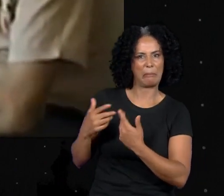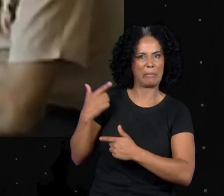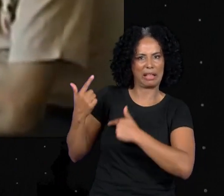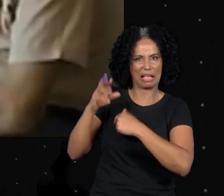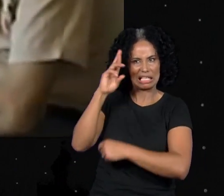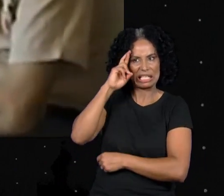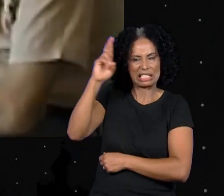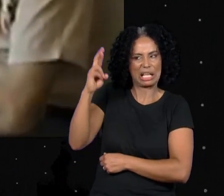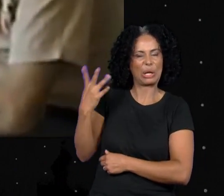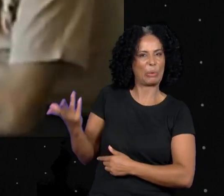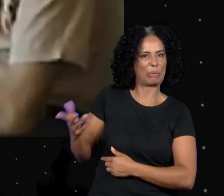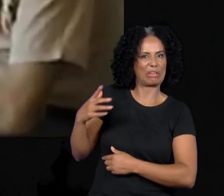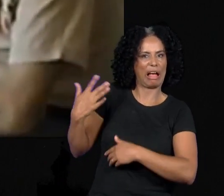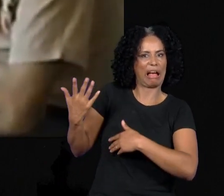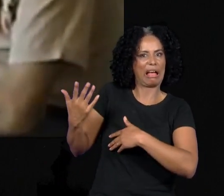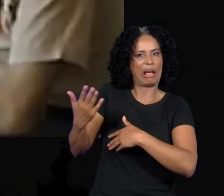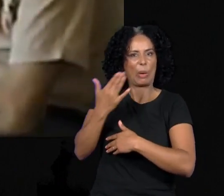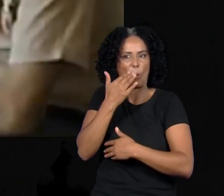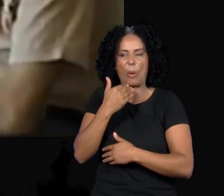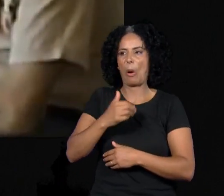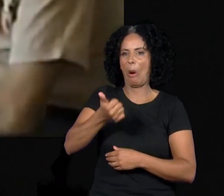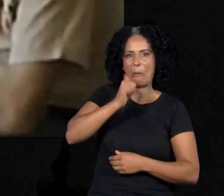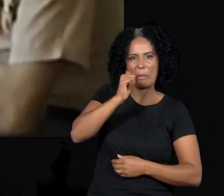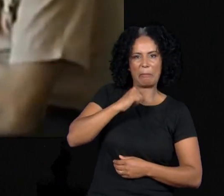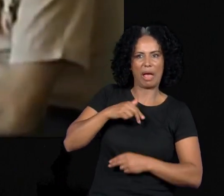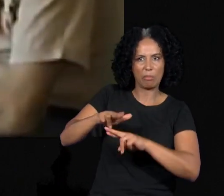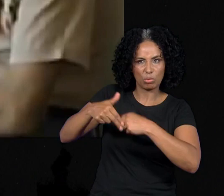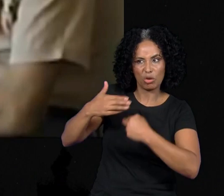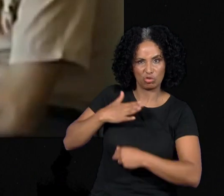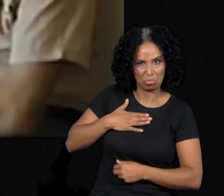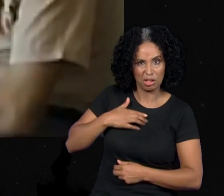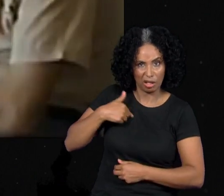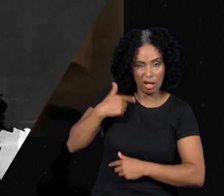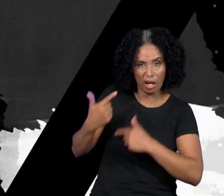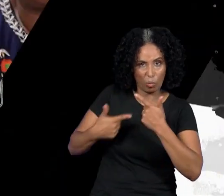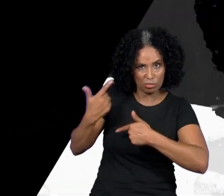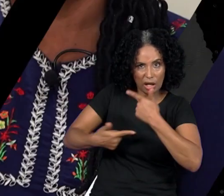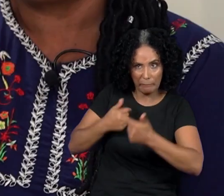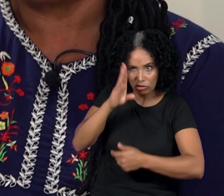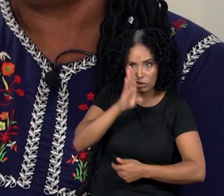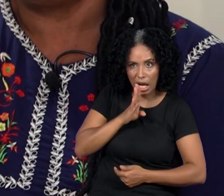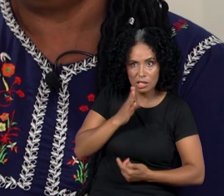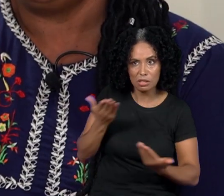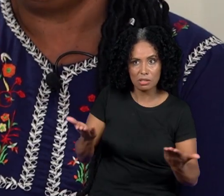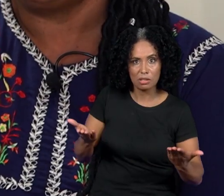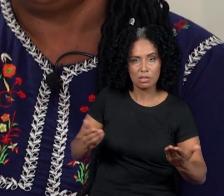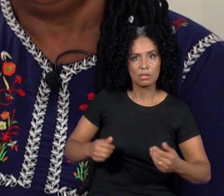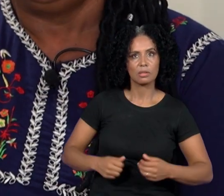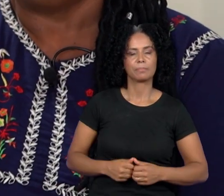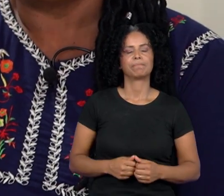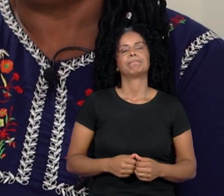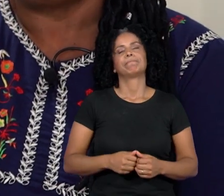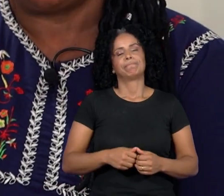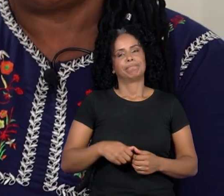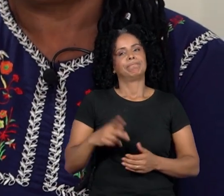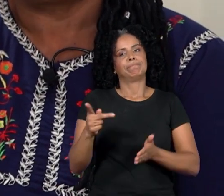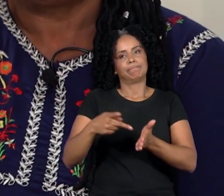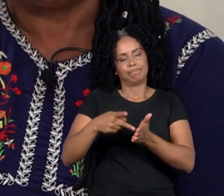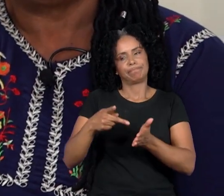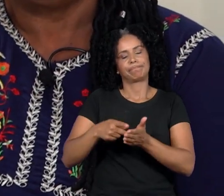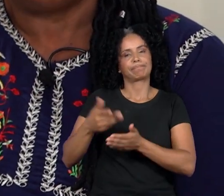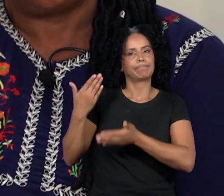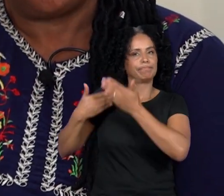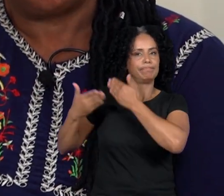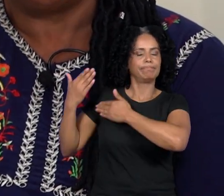gritar. É nós. E nós não gritamos. Ai, se ela estivesse viva, eu diria para ela que